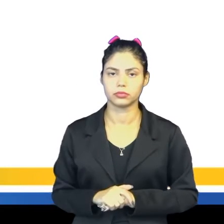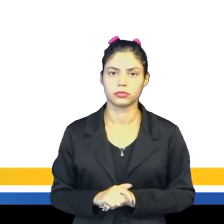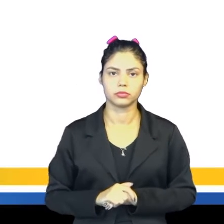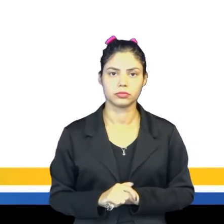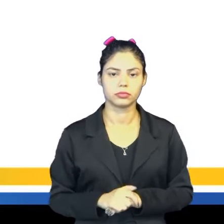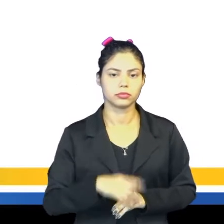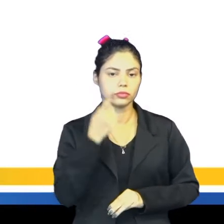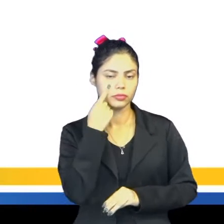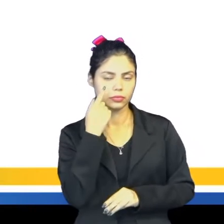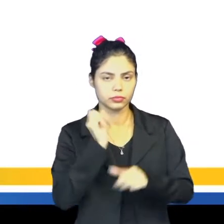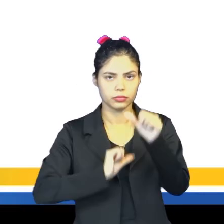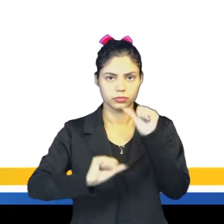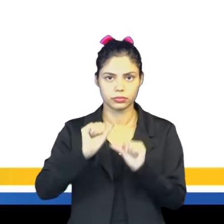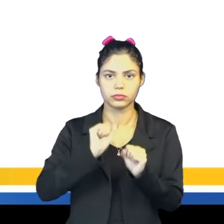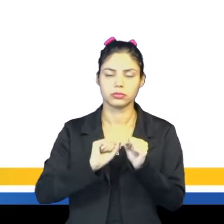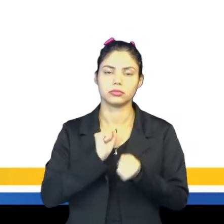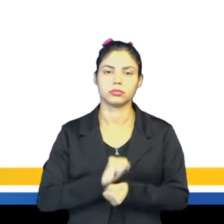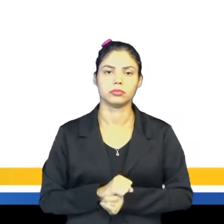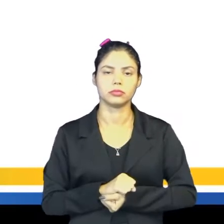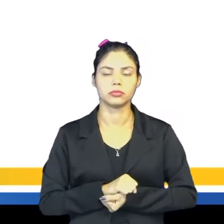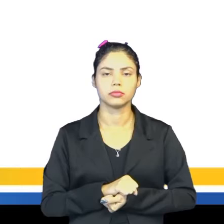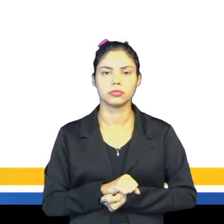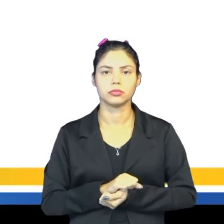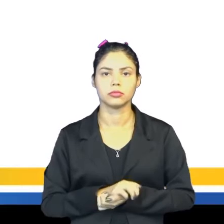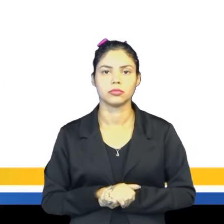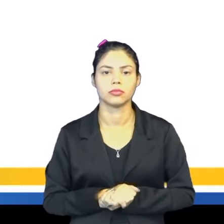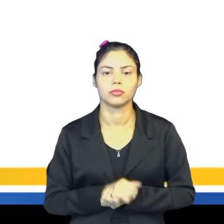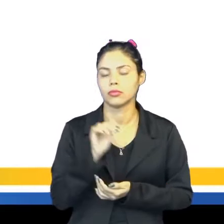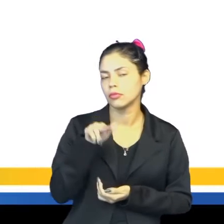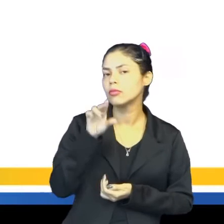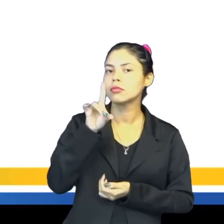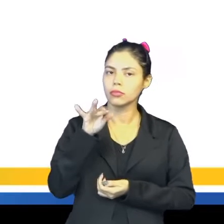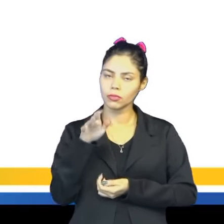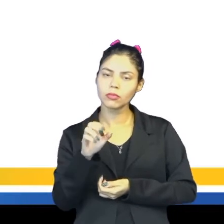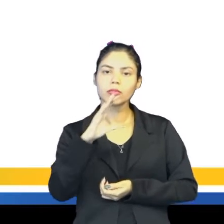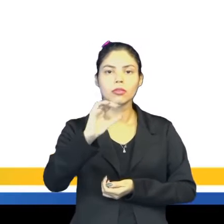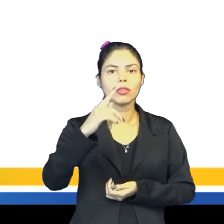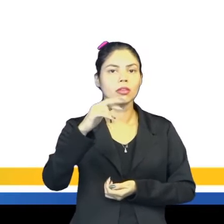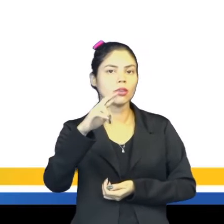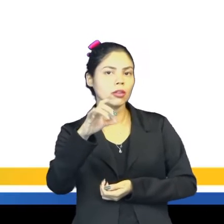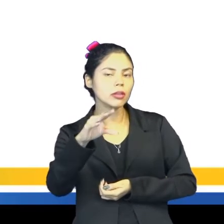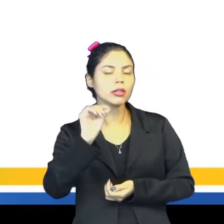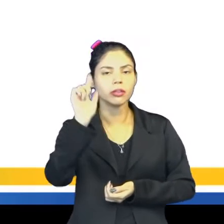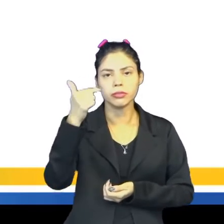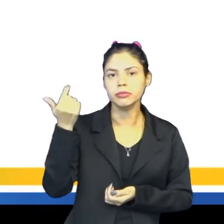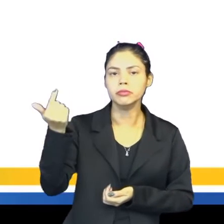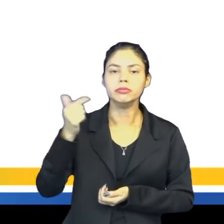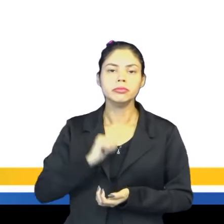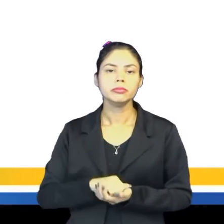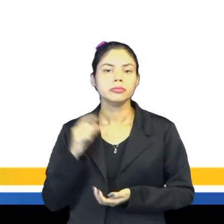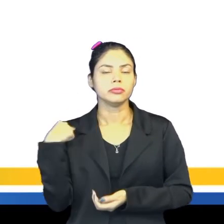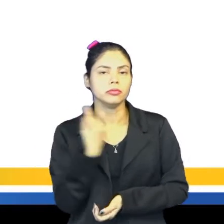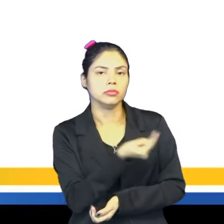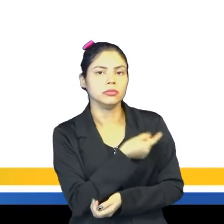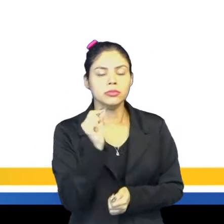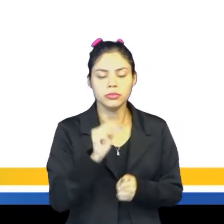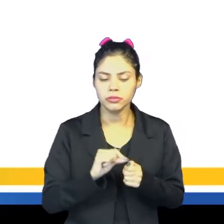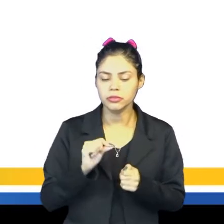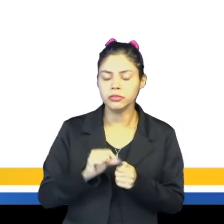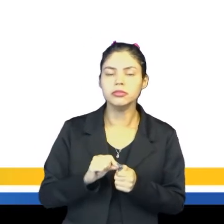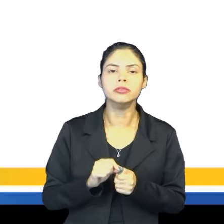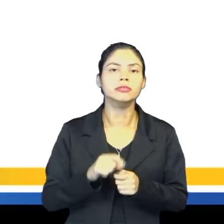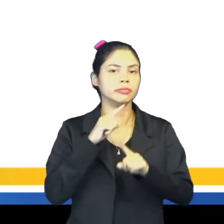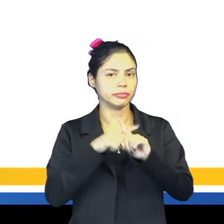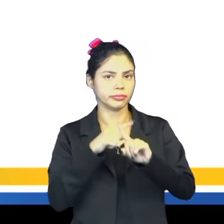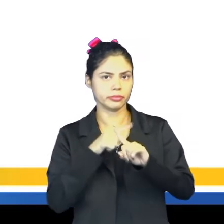tá? Para transformar a unidade de capacidade por outra, nós vamos aí